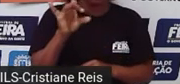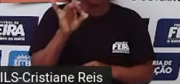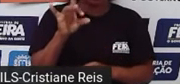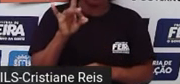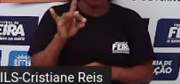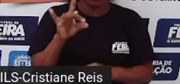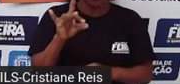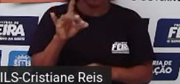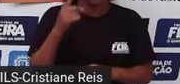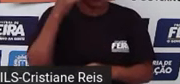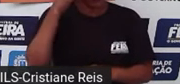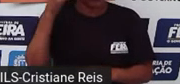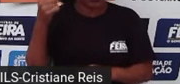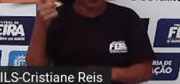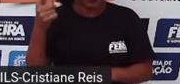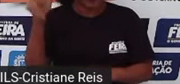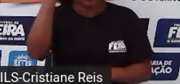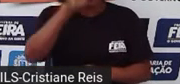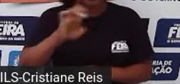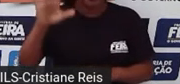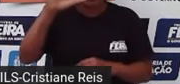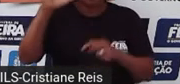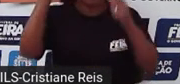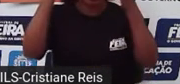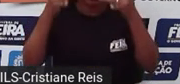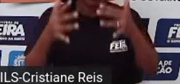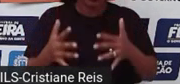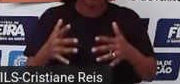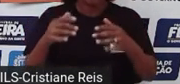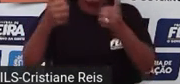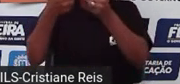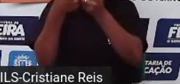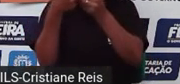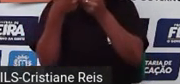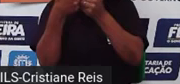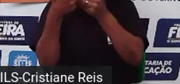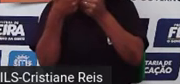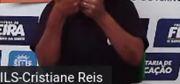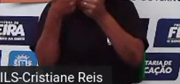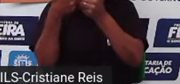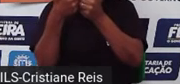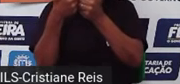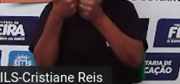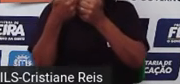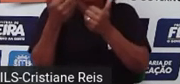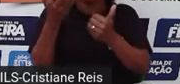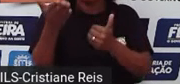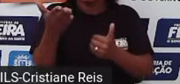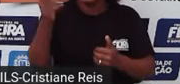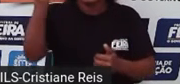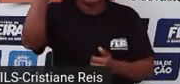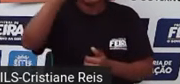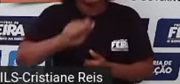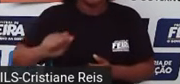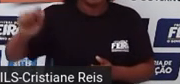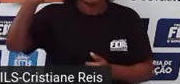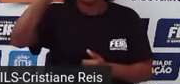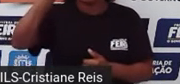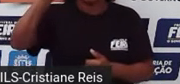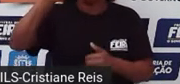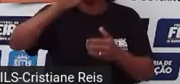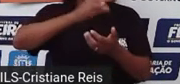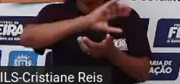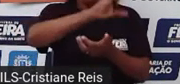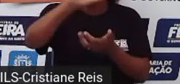europeu quando a gente deu aula então nós vamos estar falando esse pedacinho aqui do mundo nada mais é do que o maior